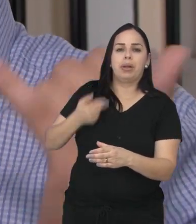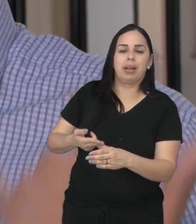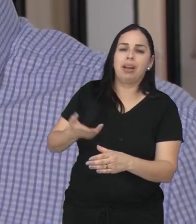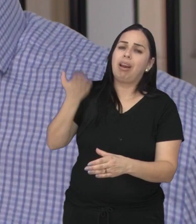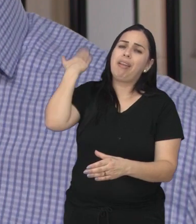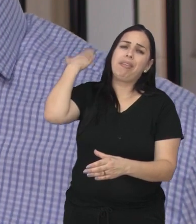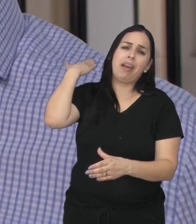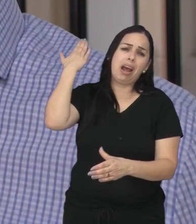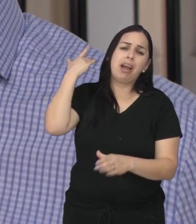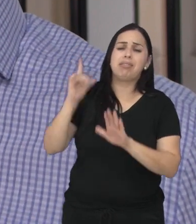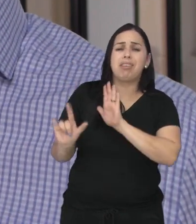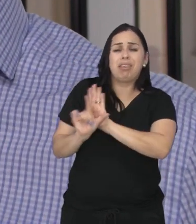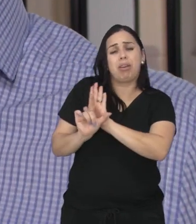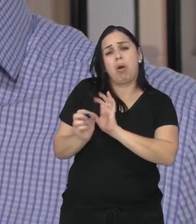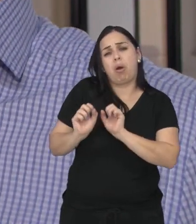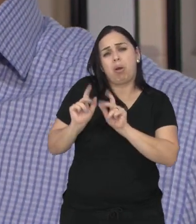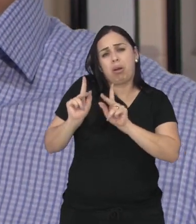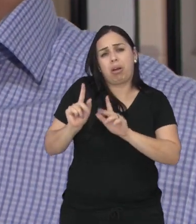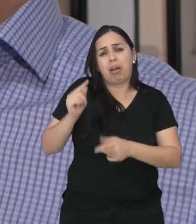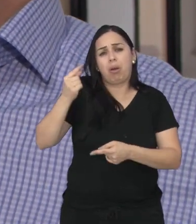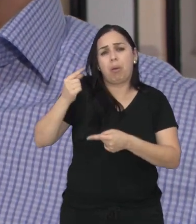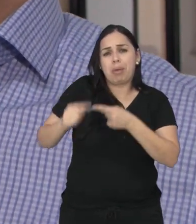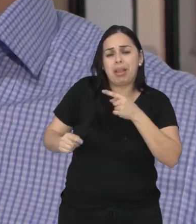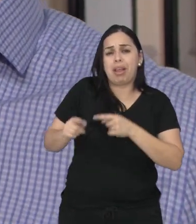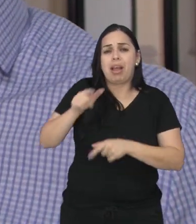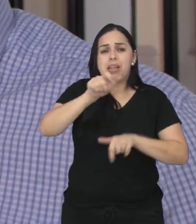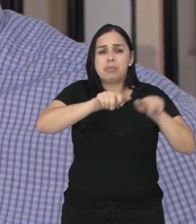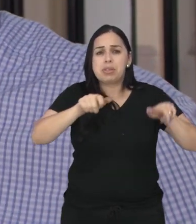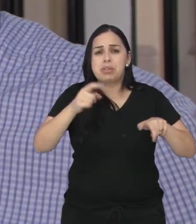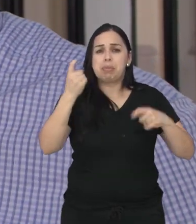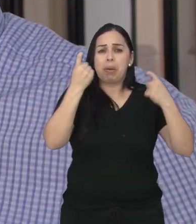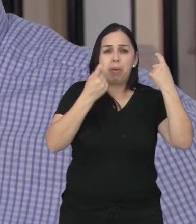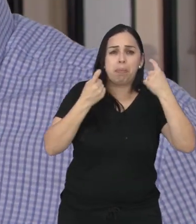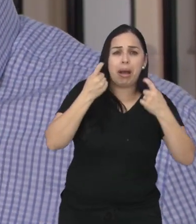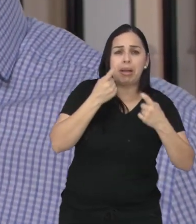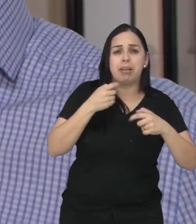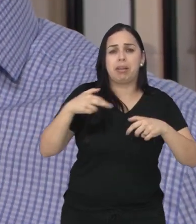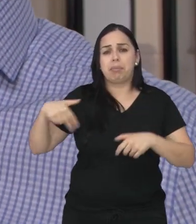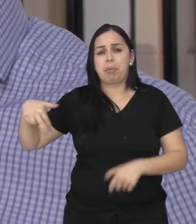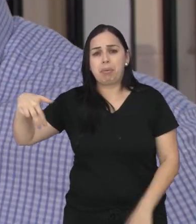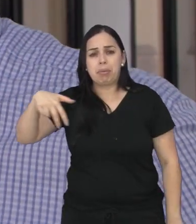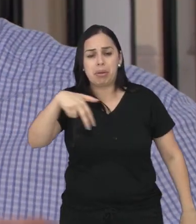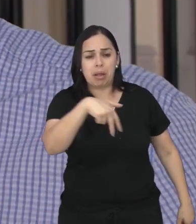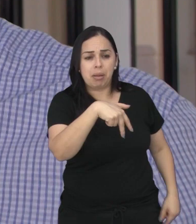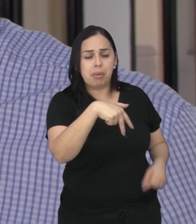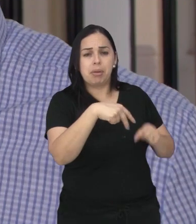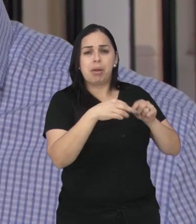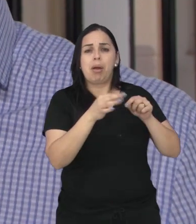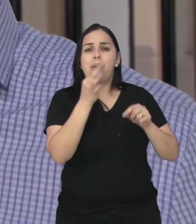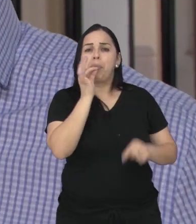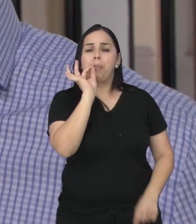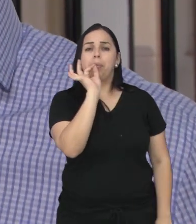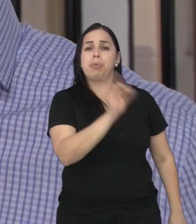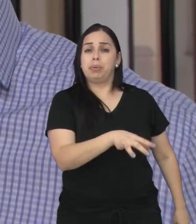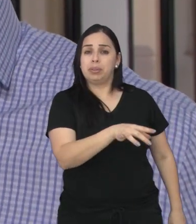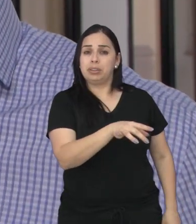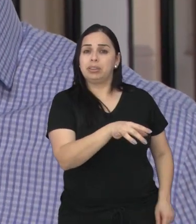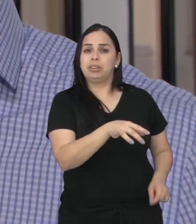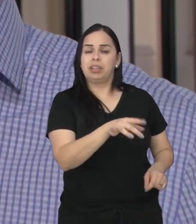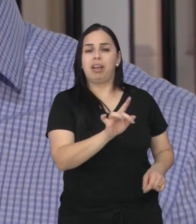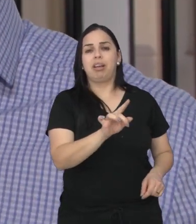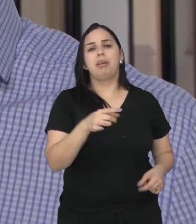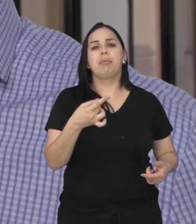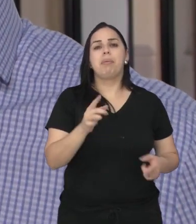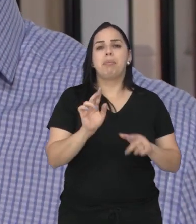estabelecimento. Lá atrás, quando essa lei foi aprovada, havia uma preocupação de que as pessoas saíssem do estabelecimento e fumassem ali, jogassem uma bituca